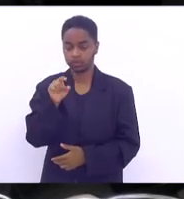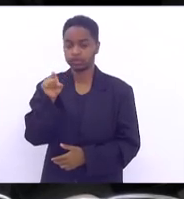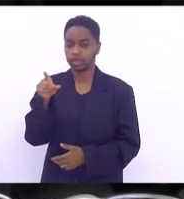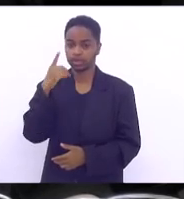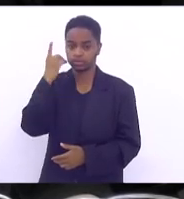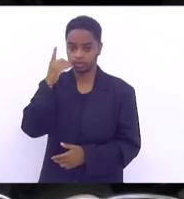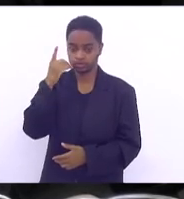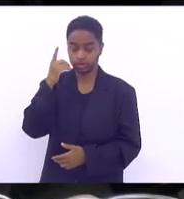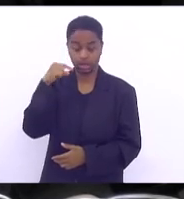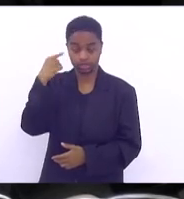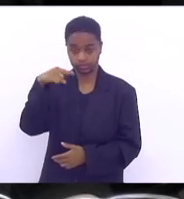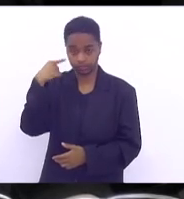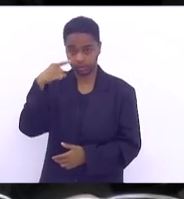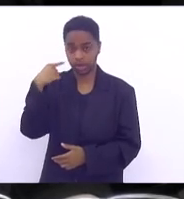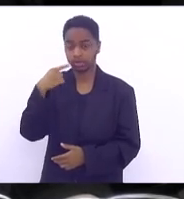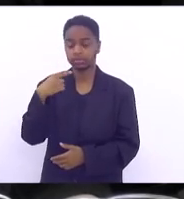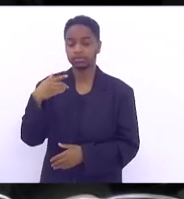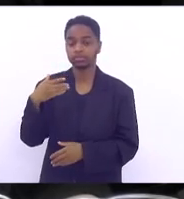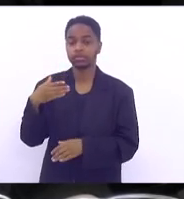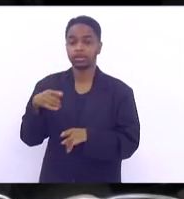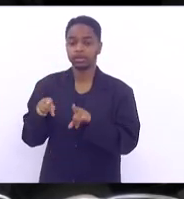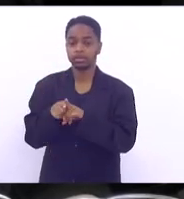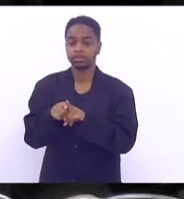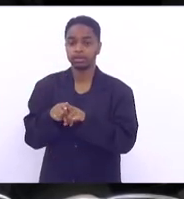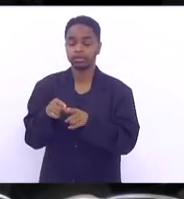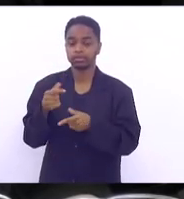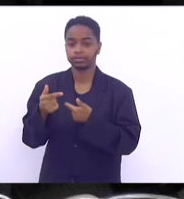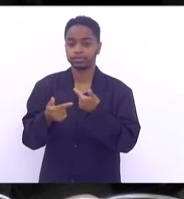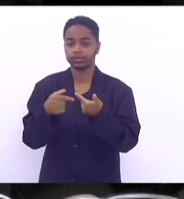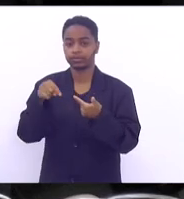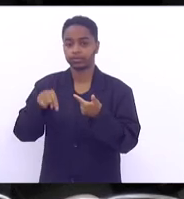advogado, preside aqui a Frente Parlamentar da Advocacia,